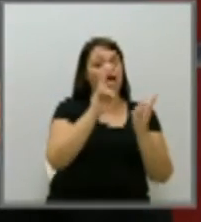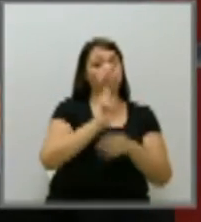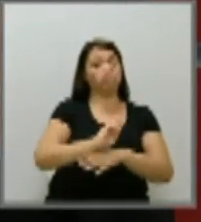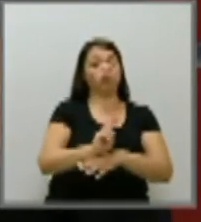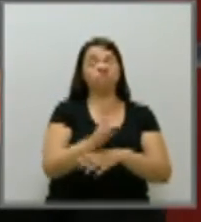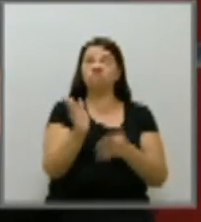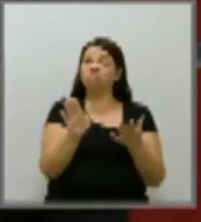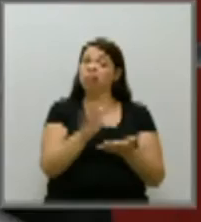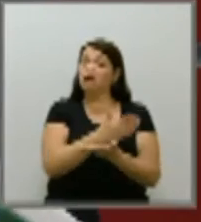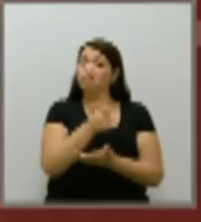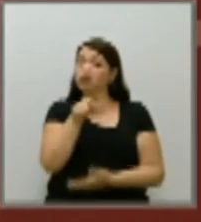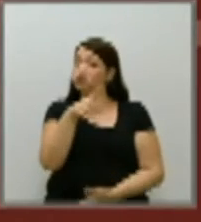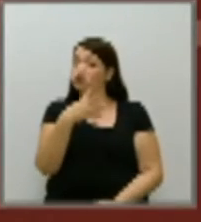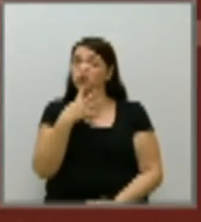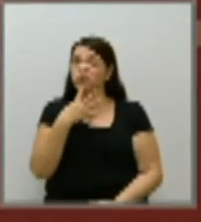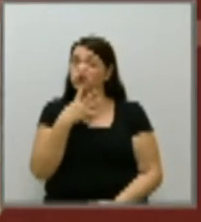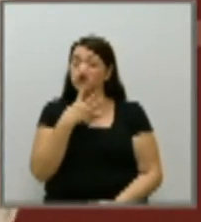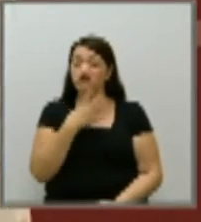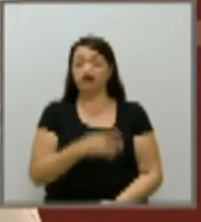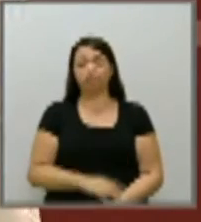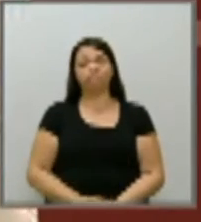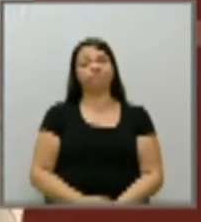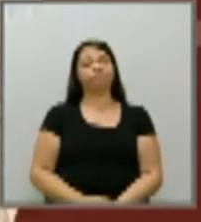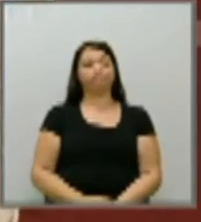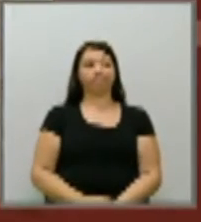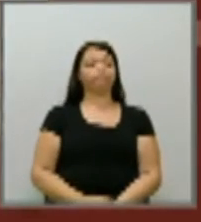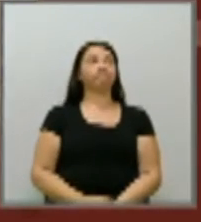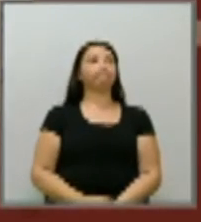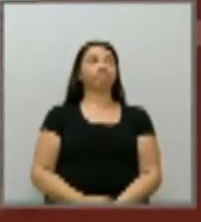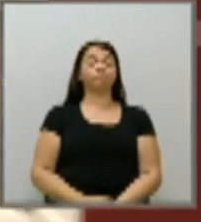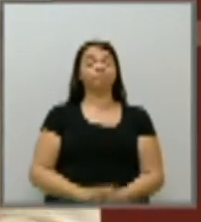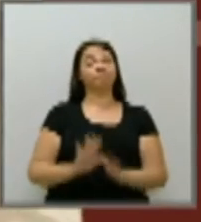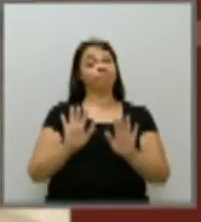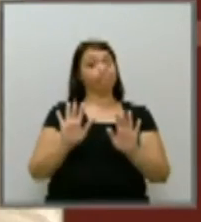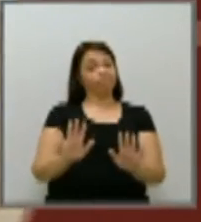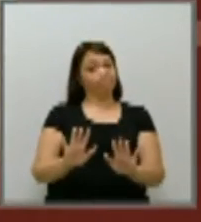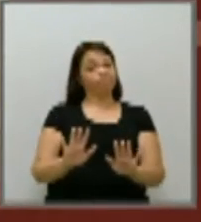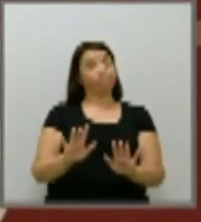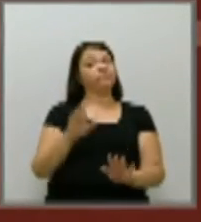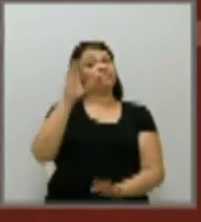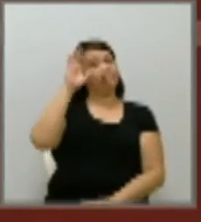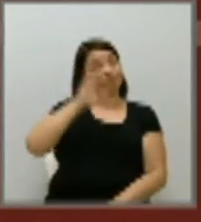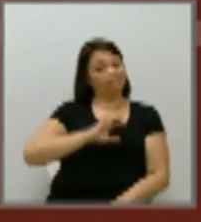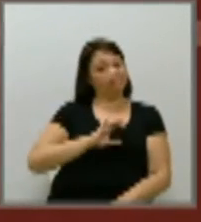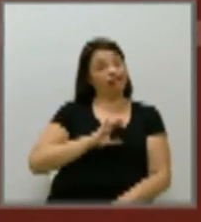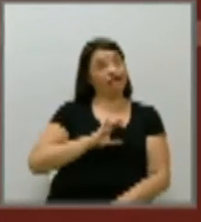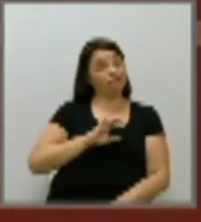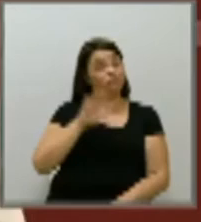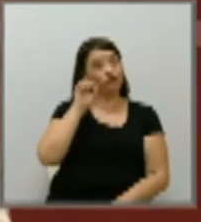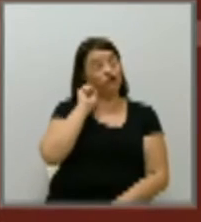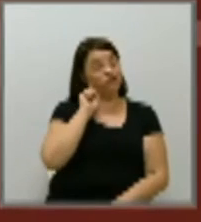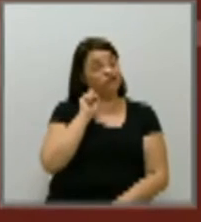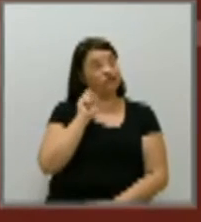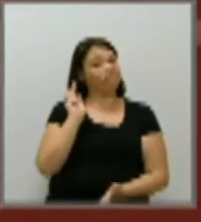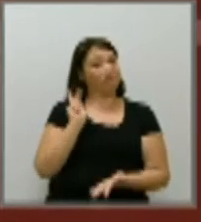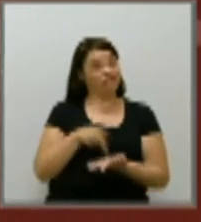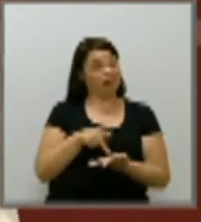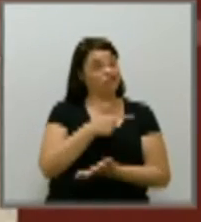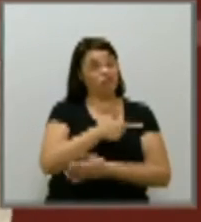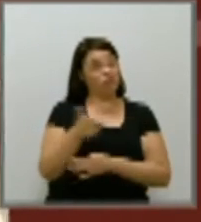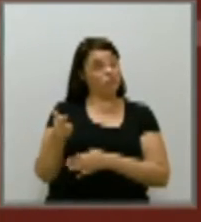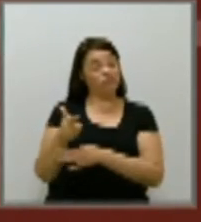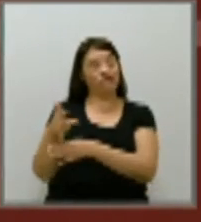mas candidato, estamos trabalhando candidato, muito. Candidato, 1 minuto, por favor. Cidadão e cidadã que está me ouvindo, não existe nenhuma câmera de